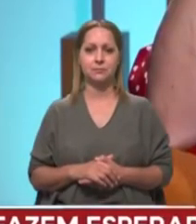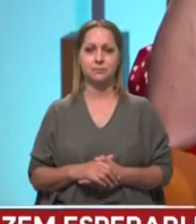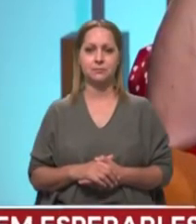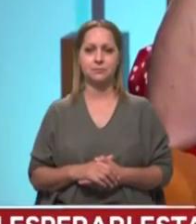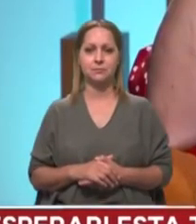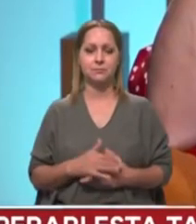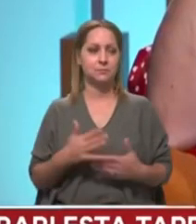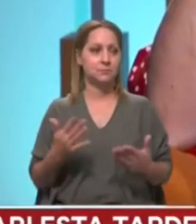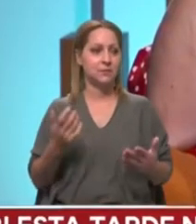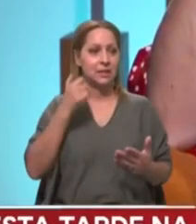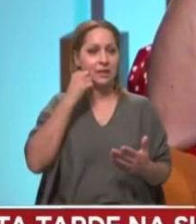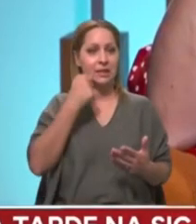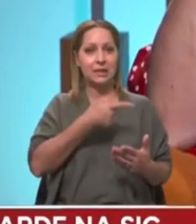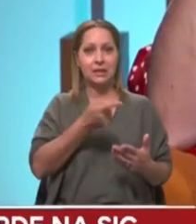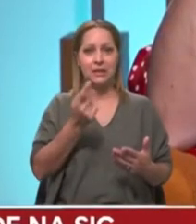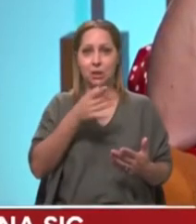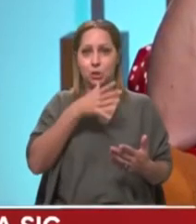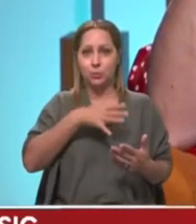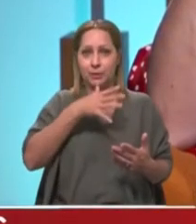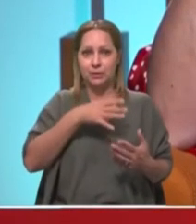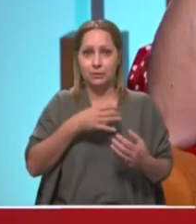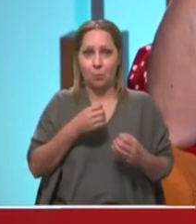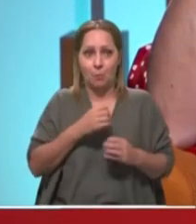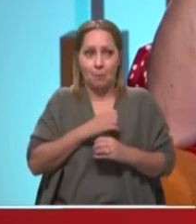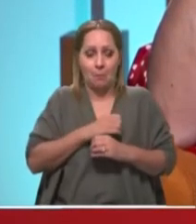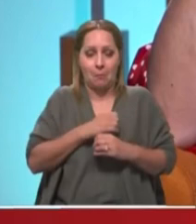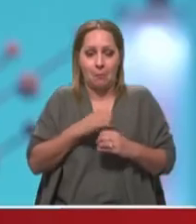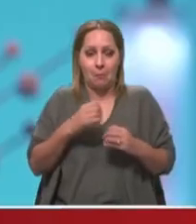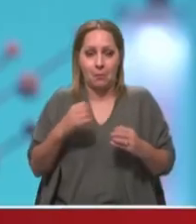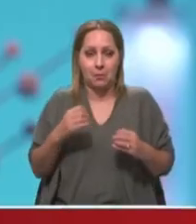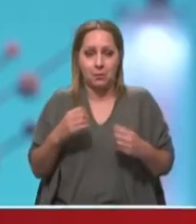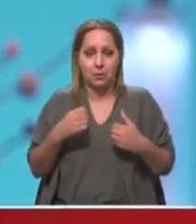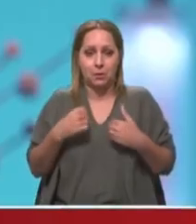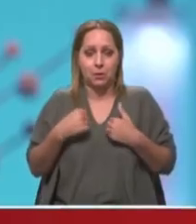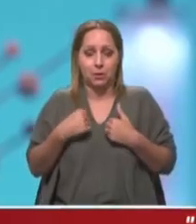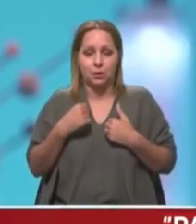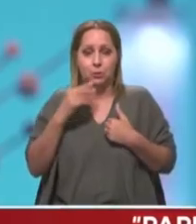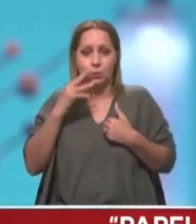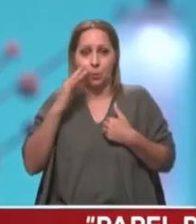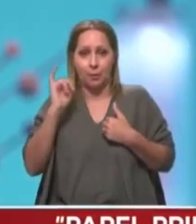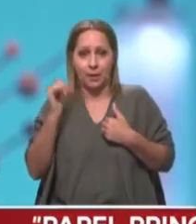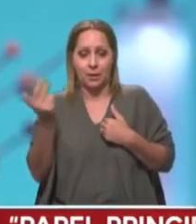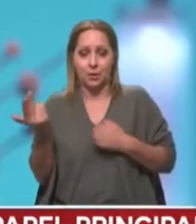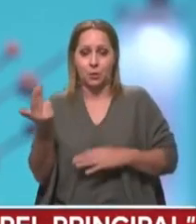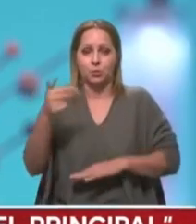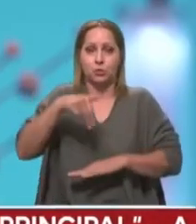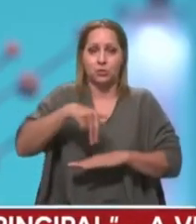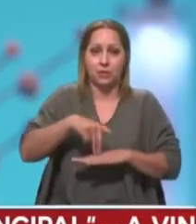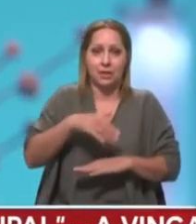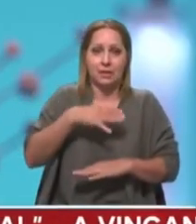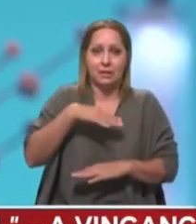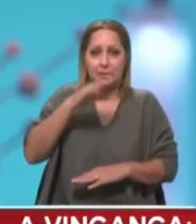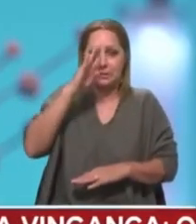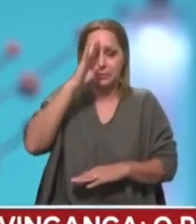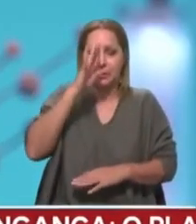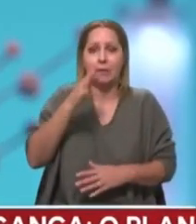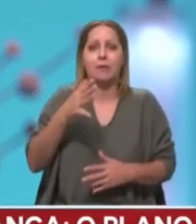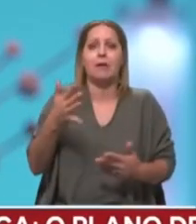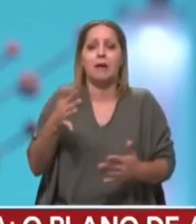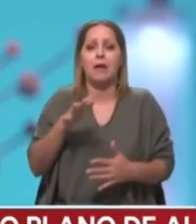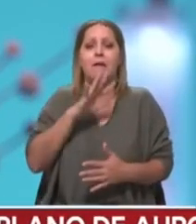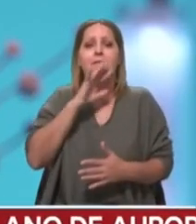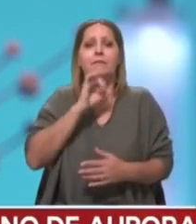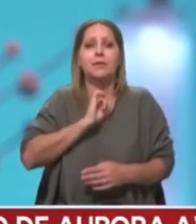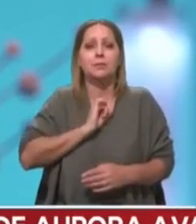ninguém sabia me dizer o que tinha acontecido, porque sou pai, né? Cheguei querendo saber o que, cadê meu filho, onde é que estava.